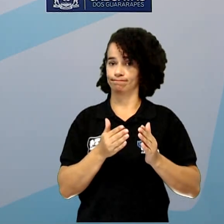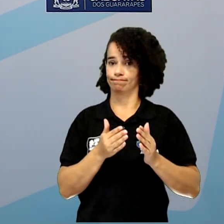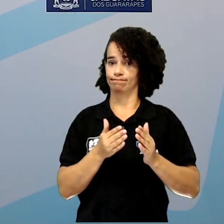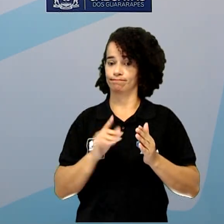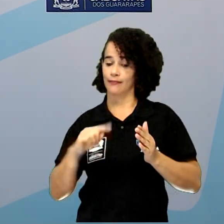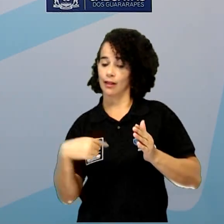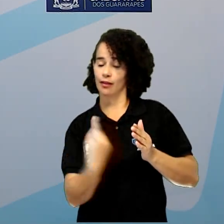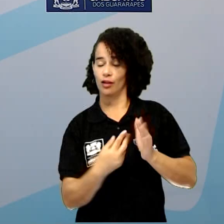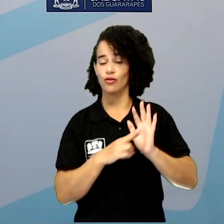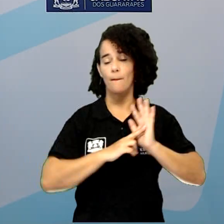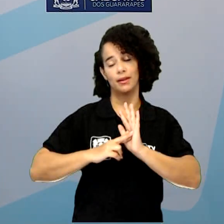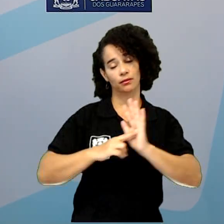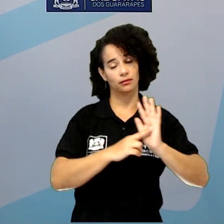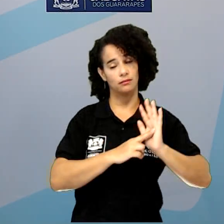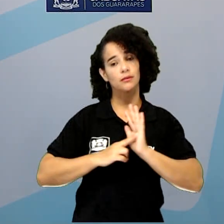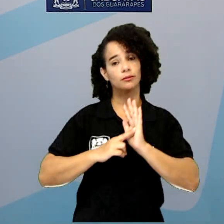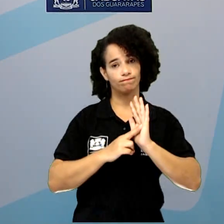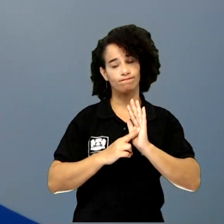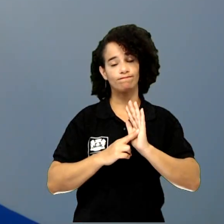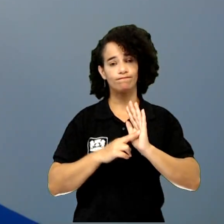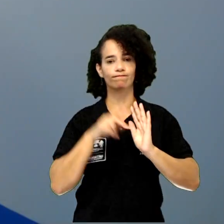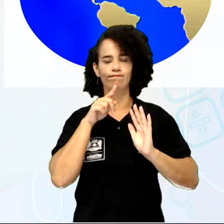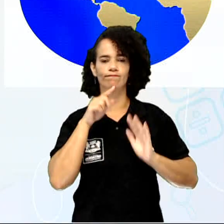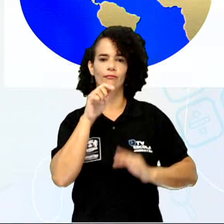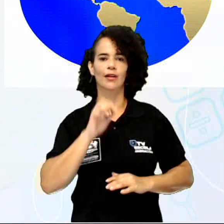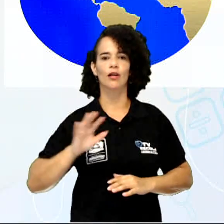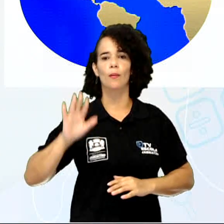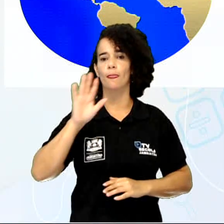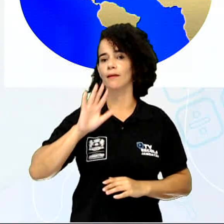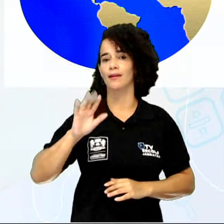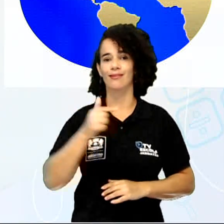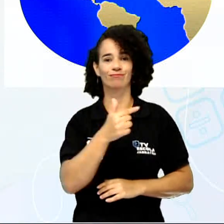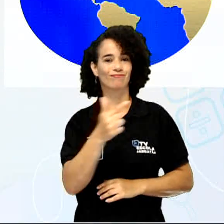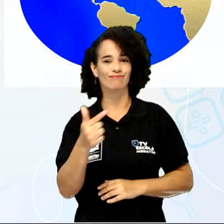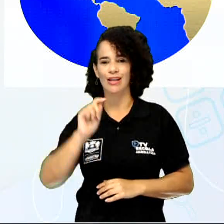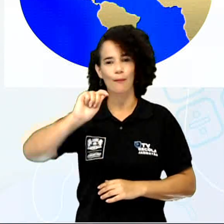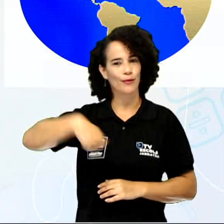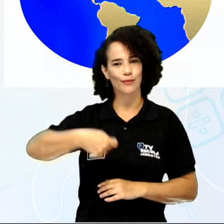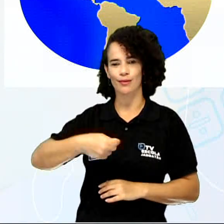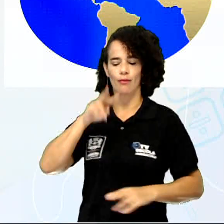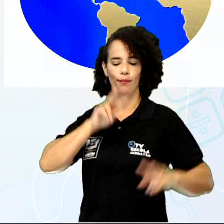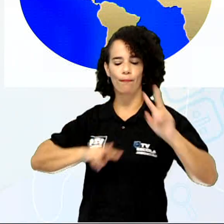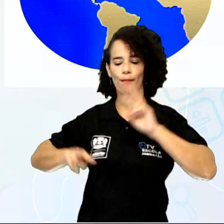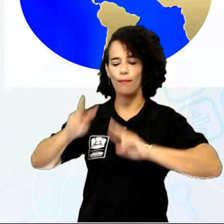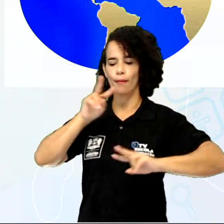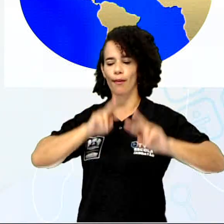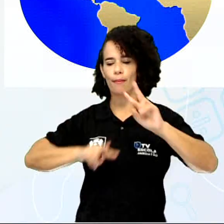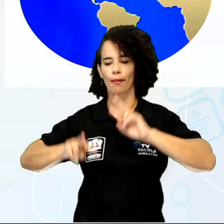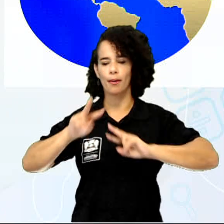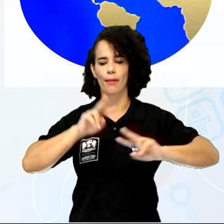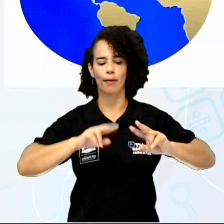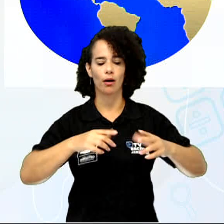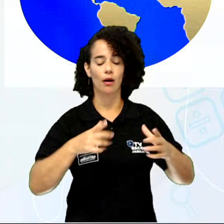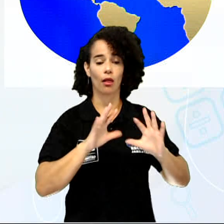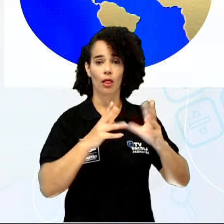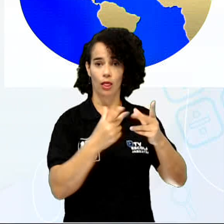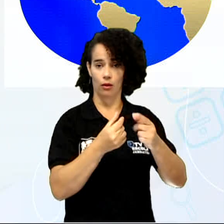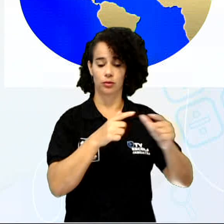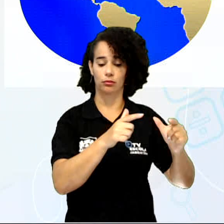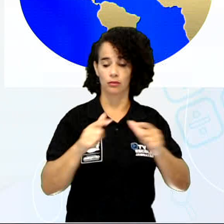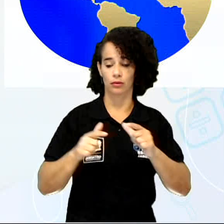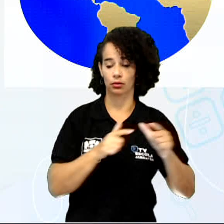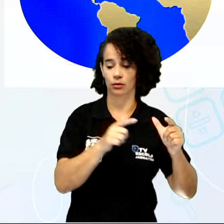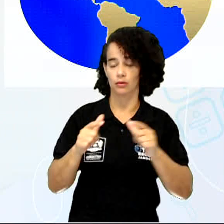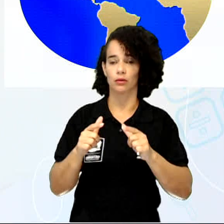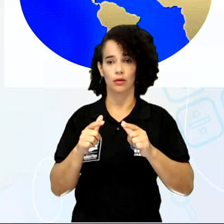Desta representação. Como você vê aí na tela, não possibilita visualizar toda a superfície do planeta